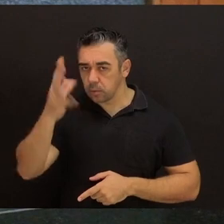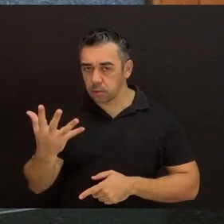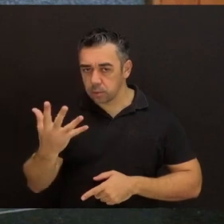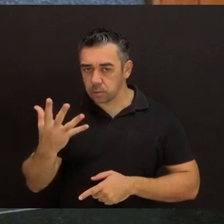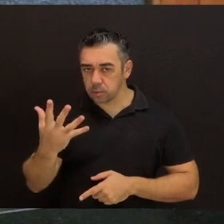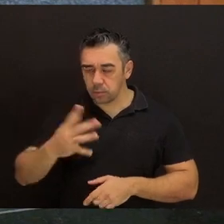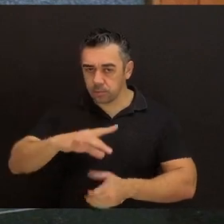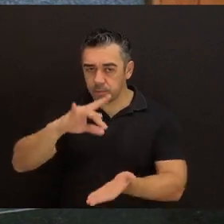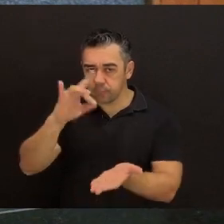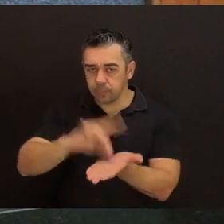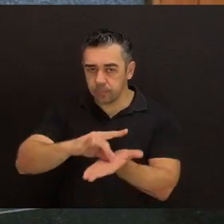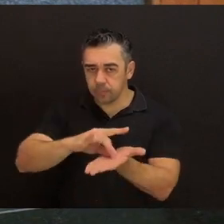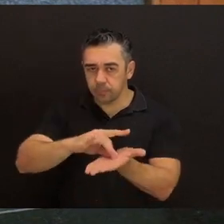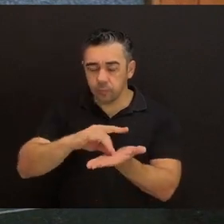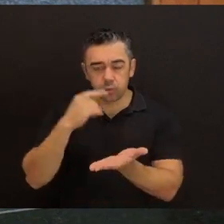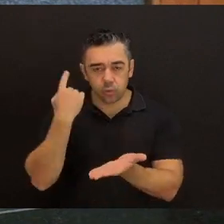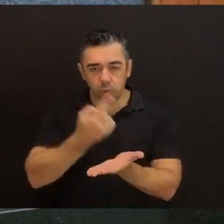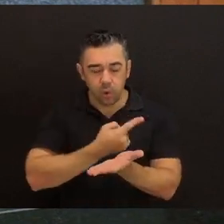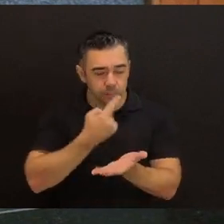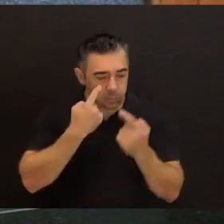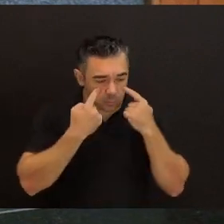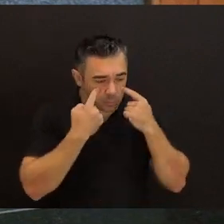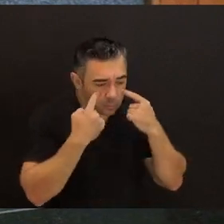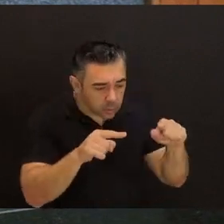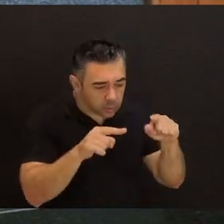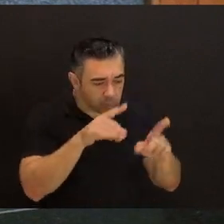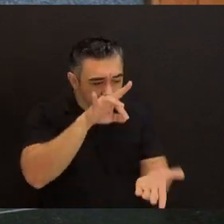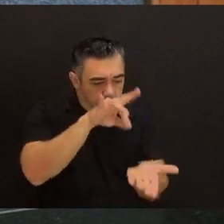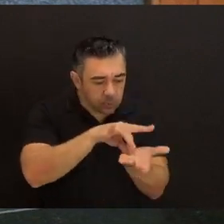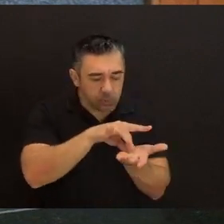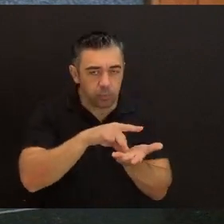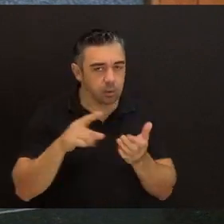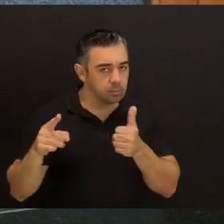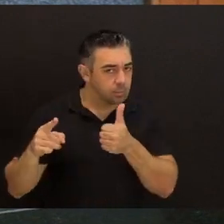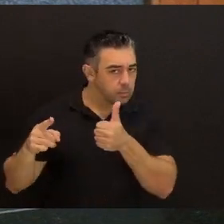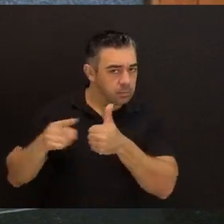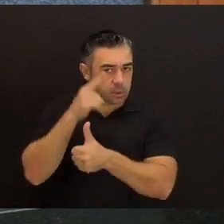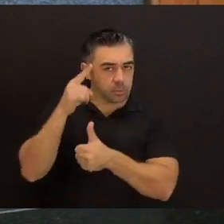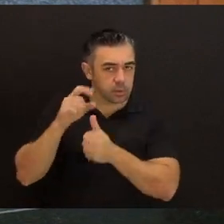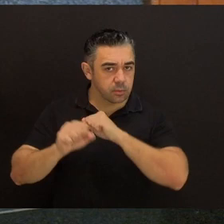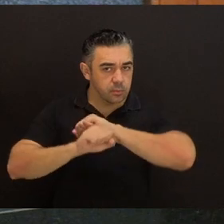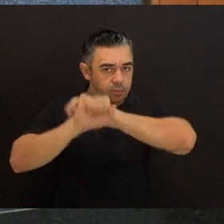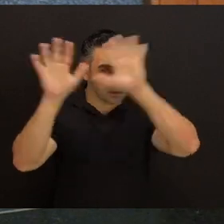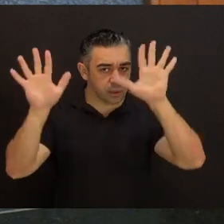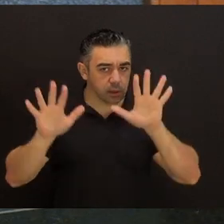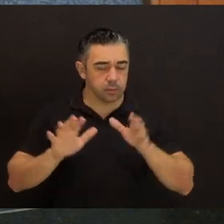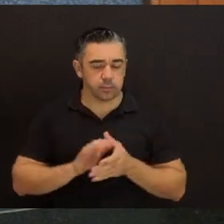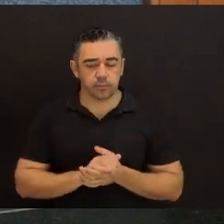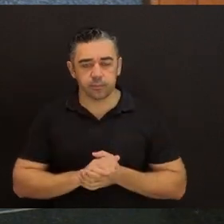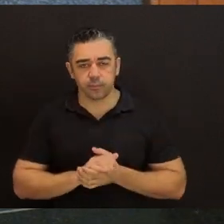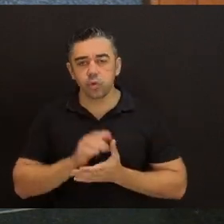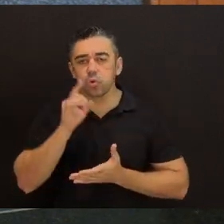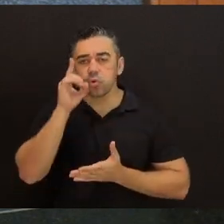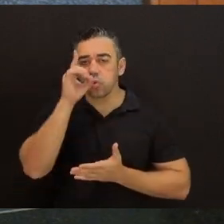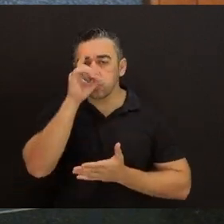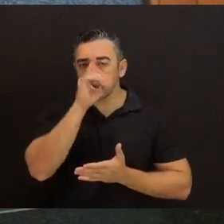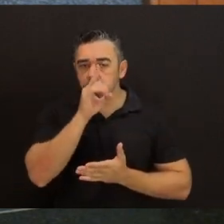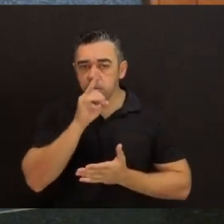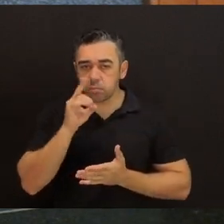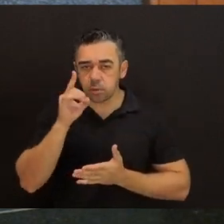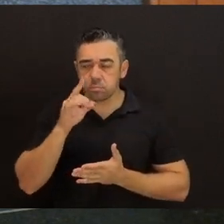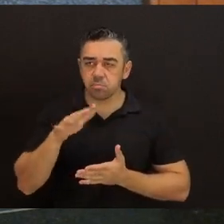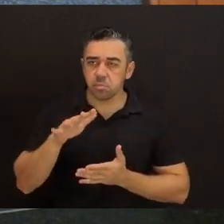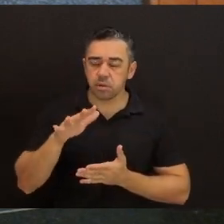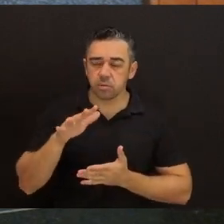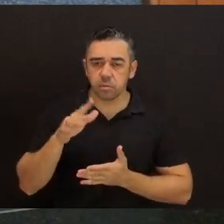nós constatamos na realidade essa primeira premissa que eu quero deixar bem claro para todos vocês no último domingo por volta das 18